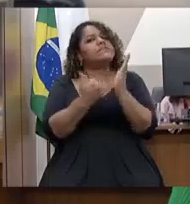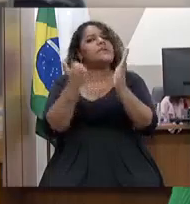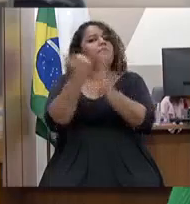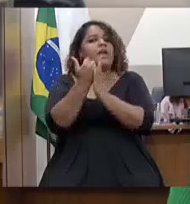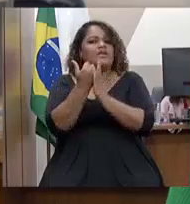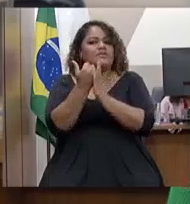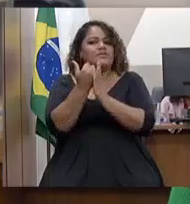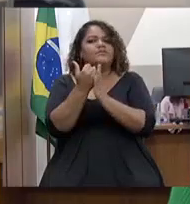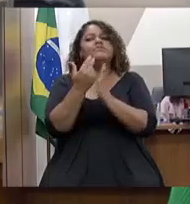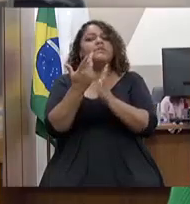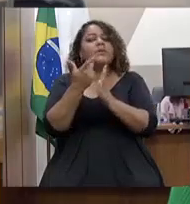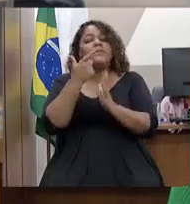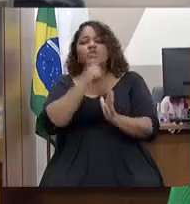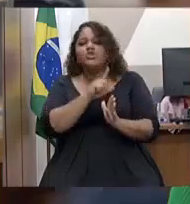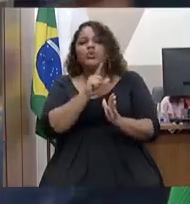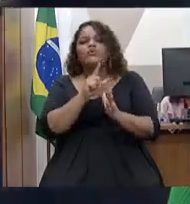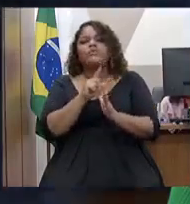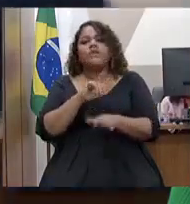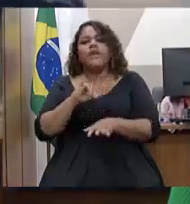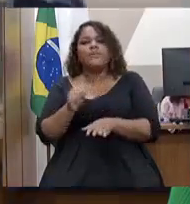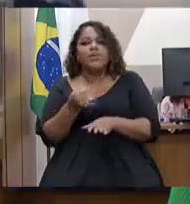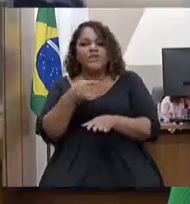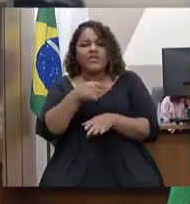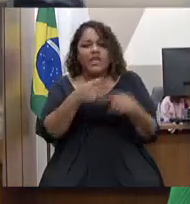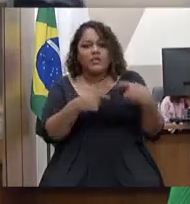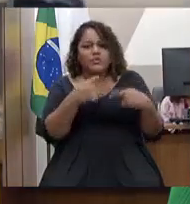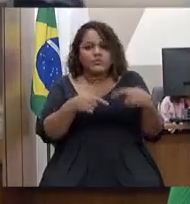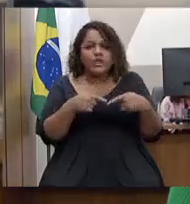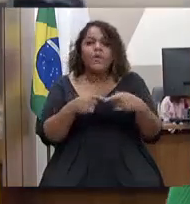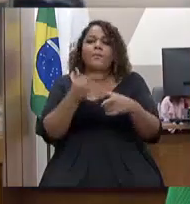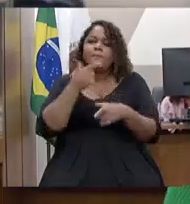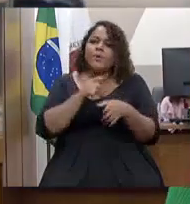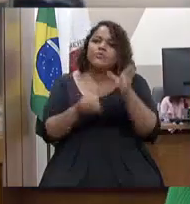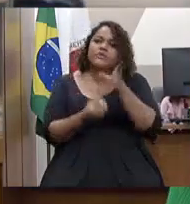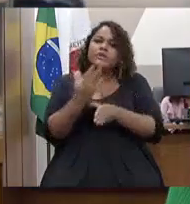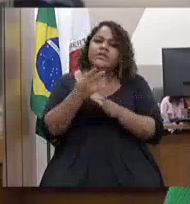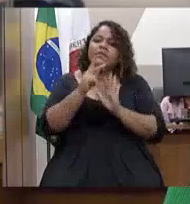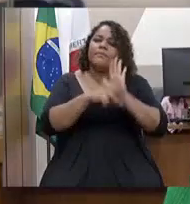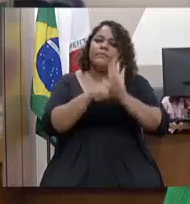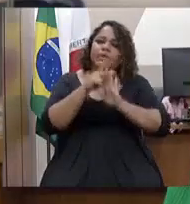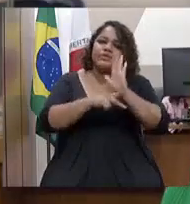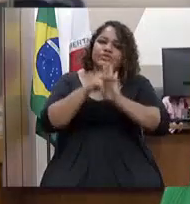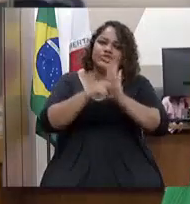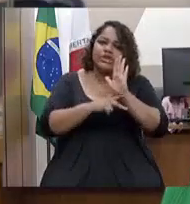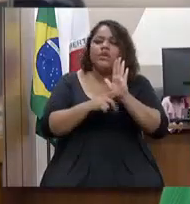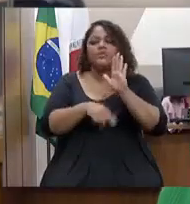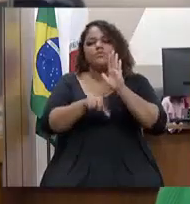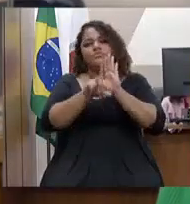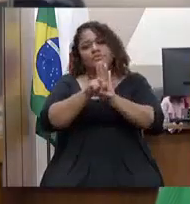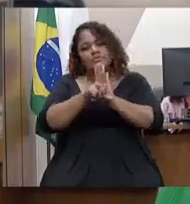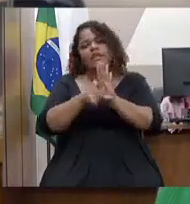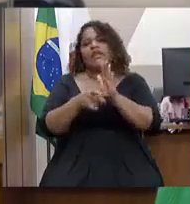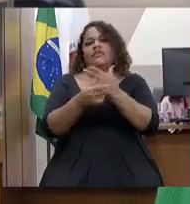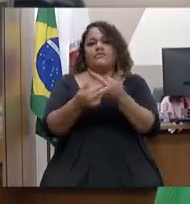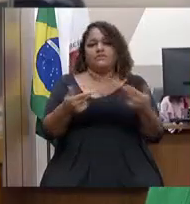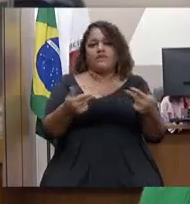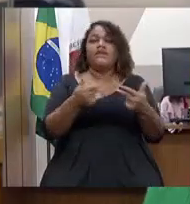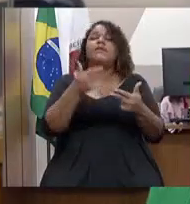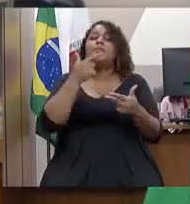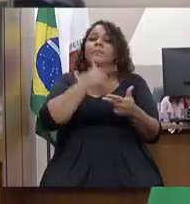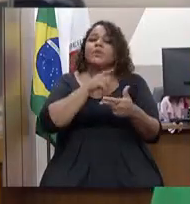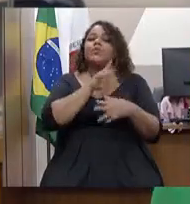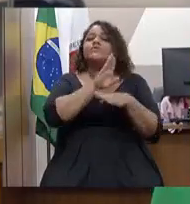elaboração de projetos programas que de fato mudem a realidade dos trabalhadores e trabalhadoras do Brasil